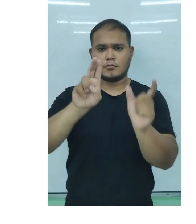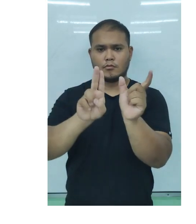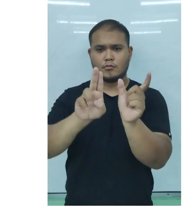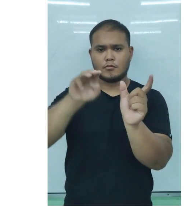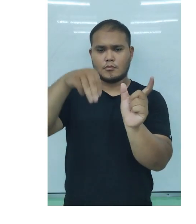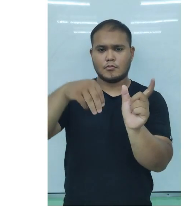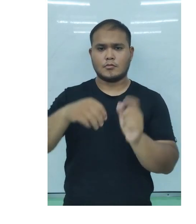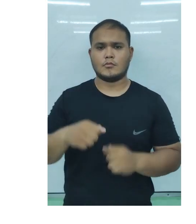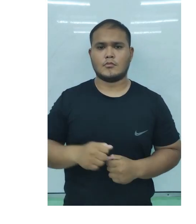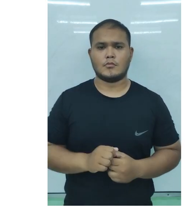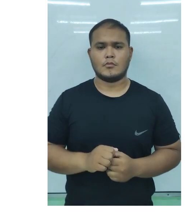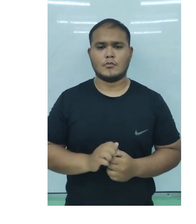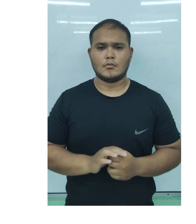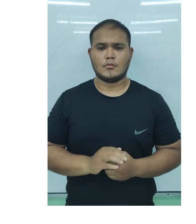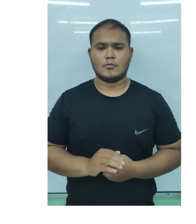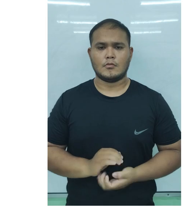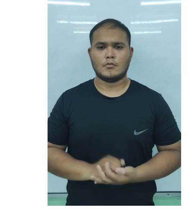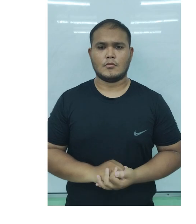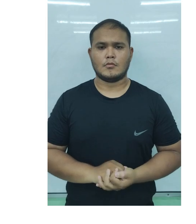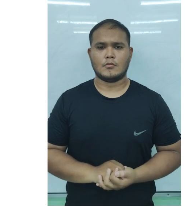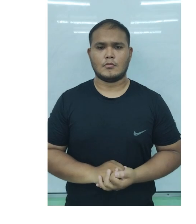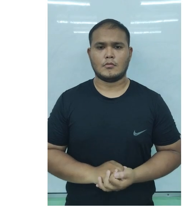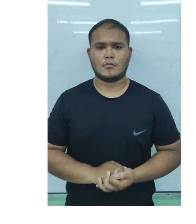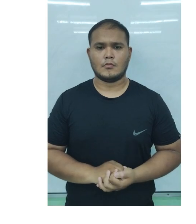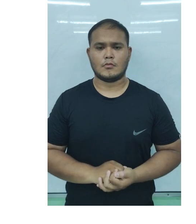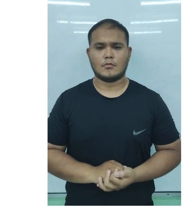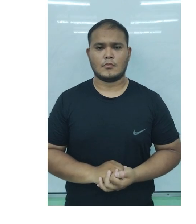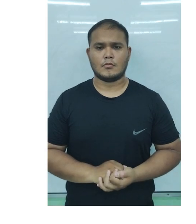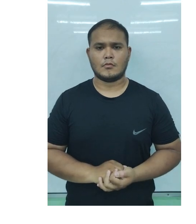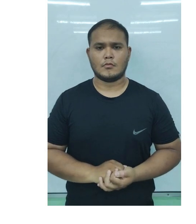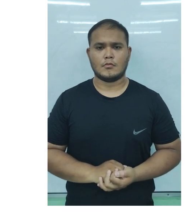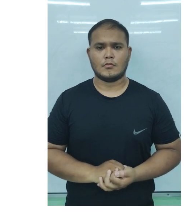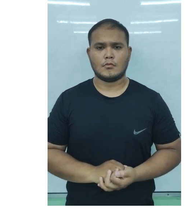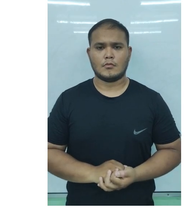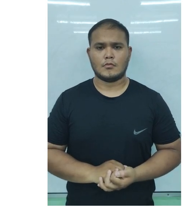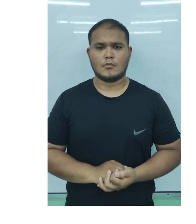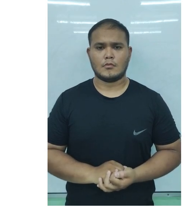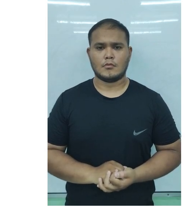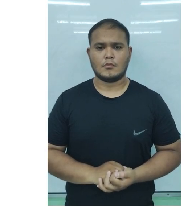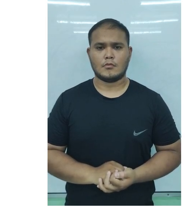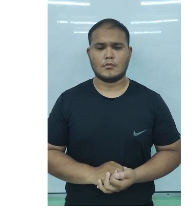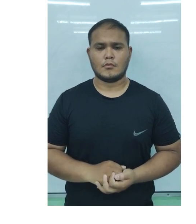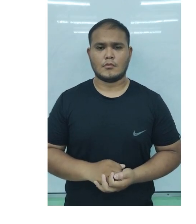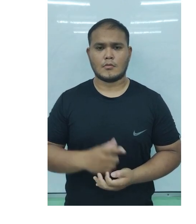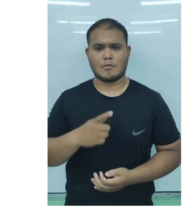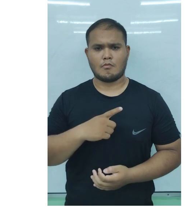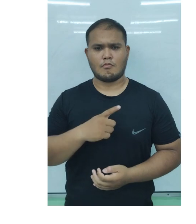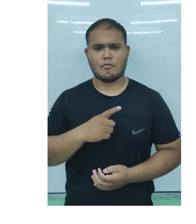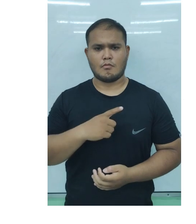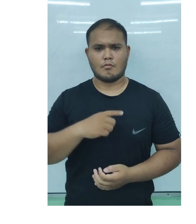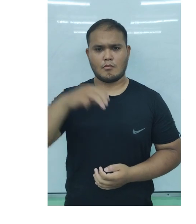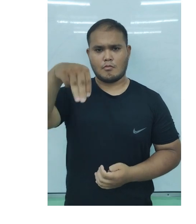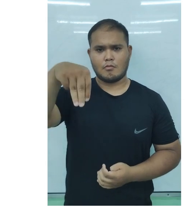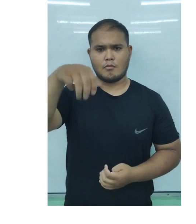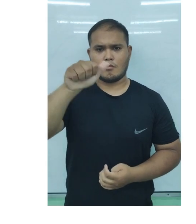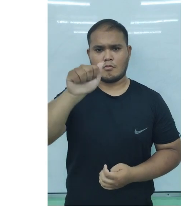Nós temos aqui maior no nominativo e no vocativo masculino e